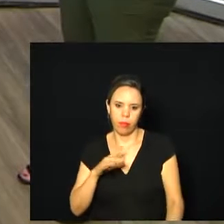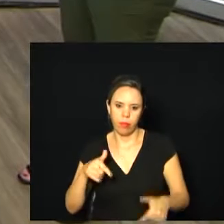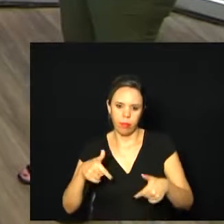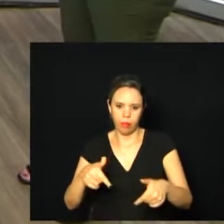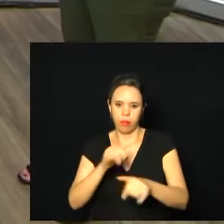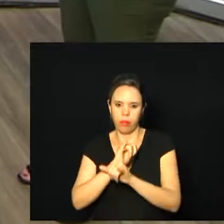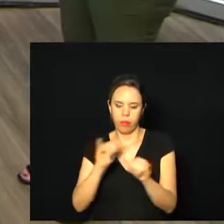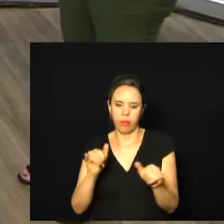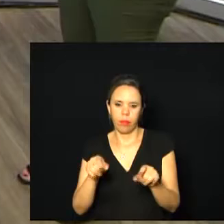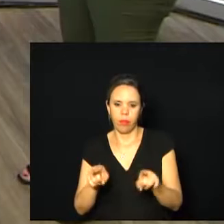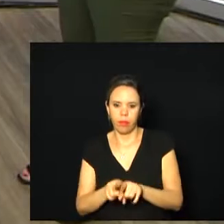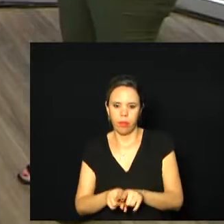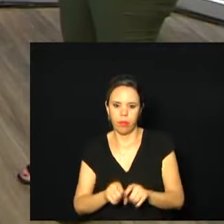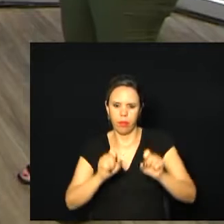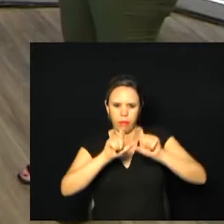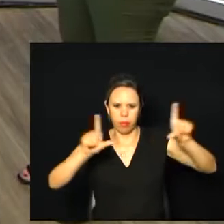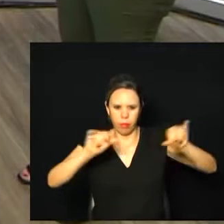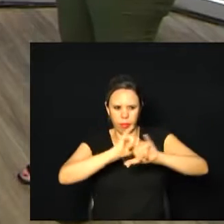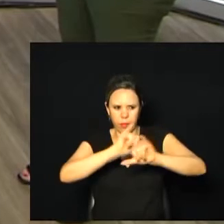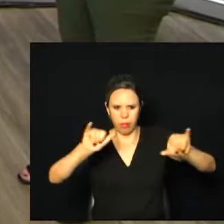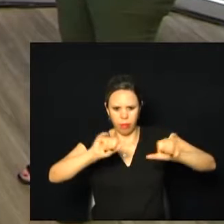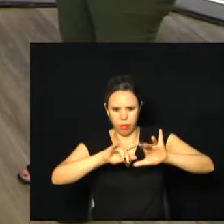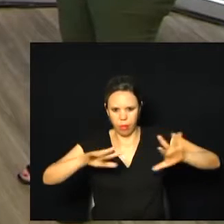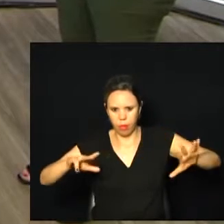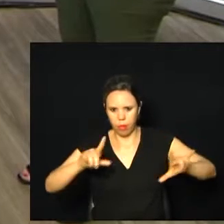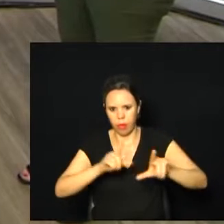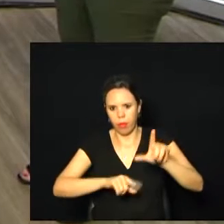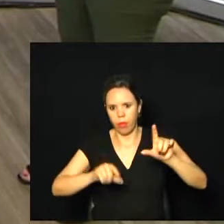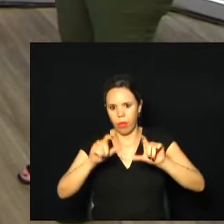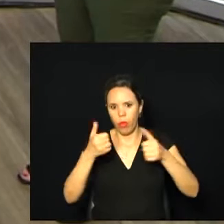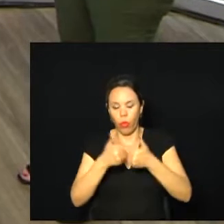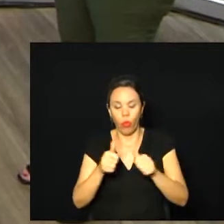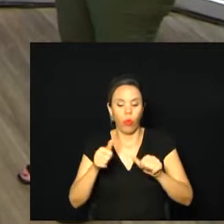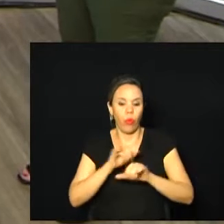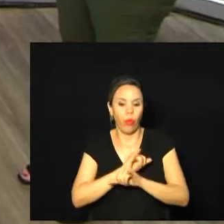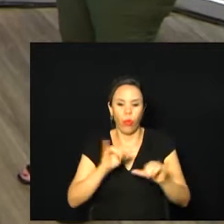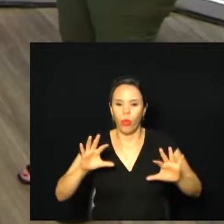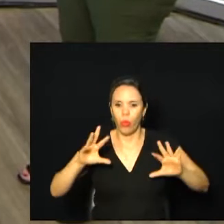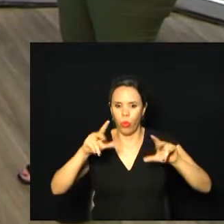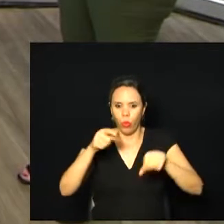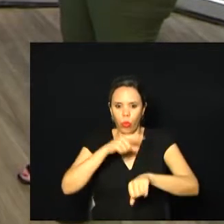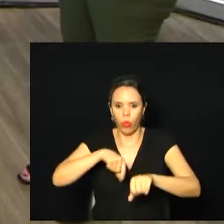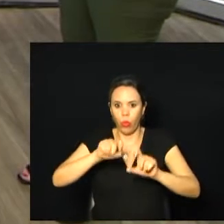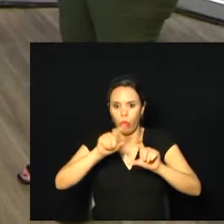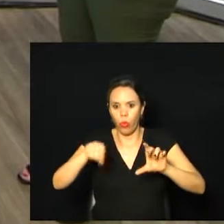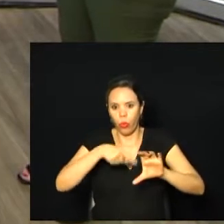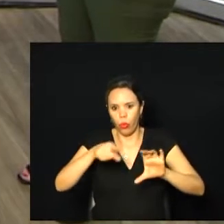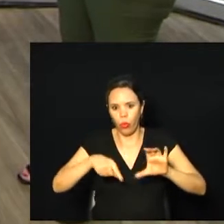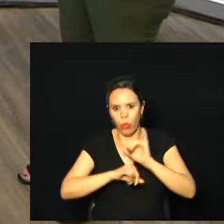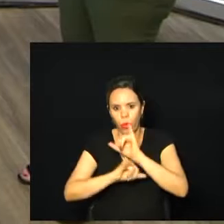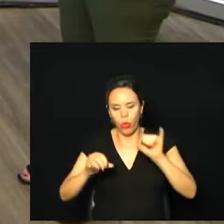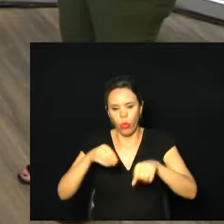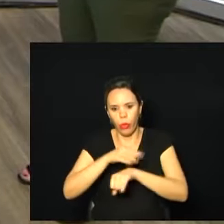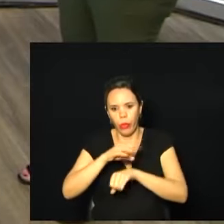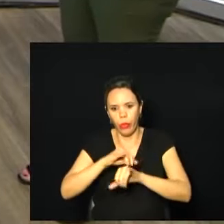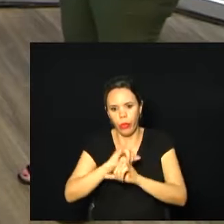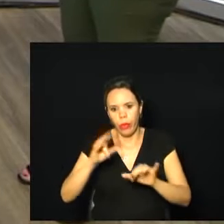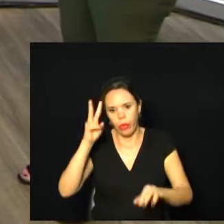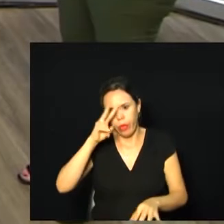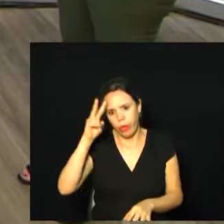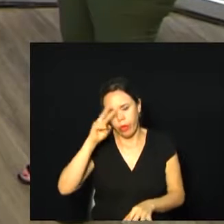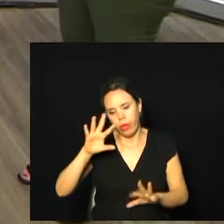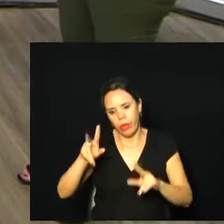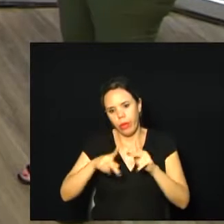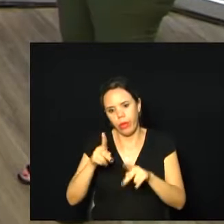acabei de falar, cartazes, faixas, letreiros nos ônibus, aqueles relógios digitais também com mensagens, lembrando